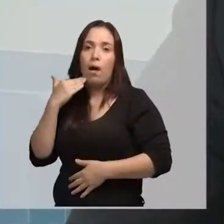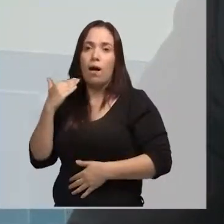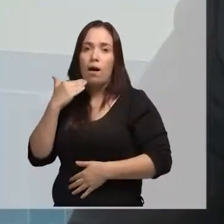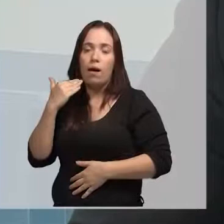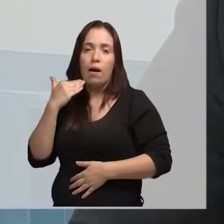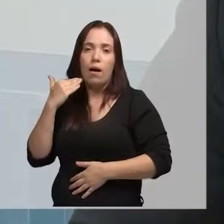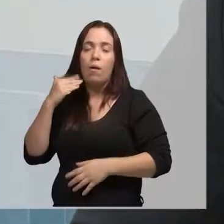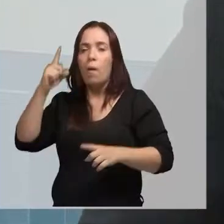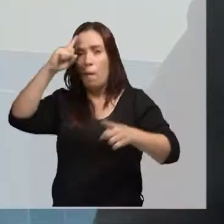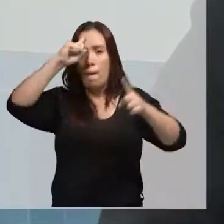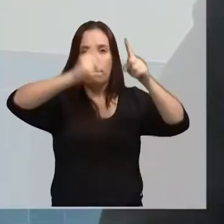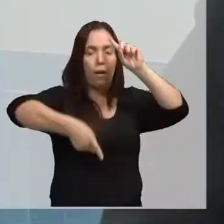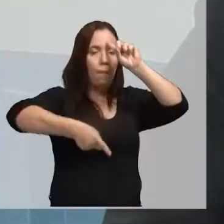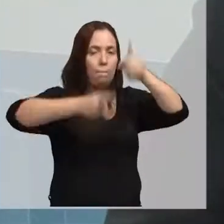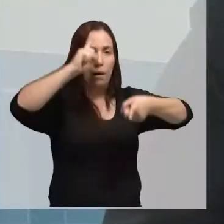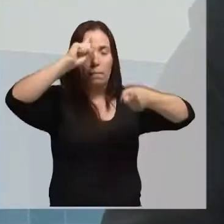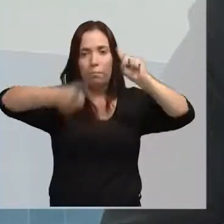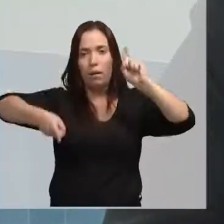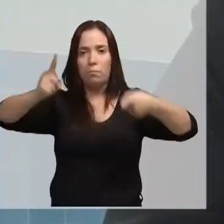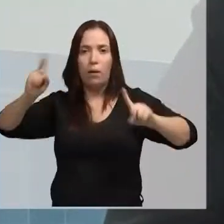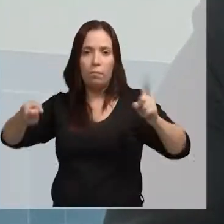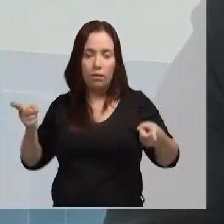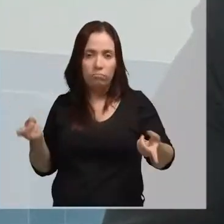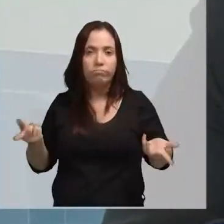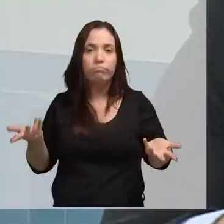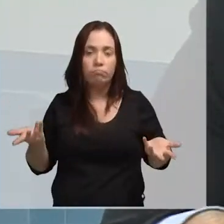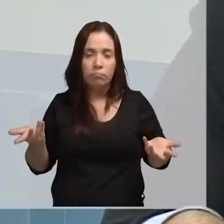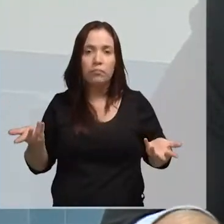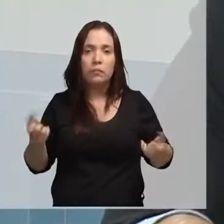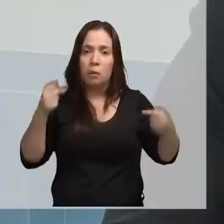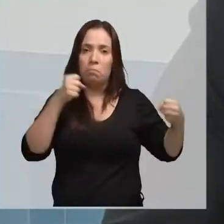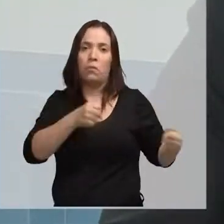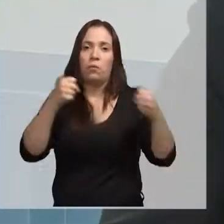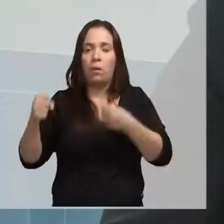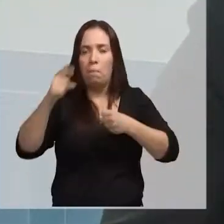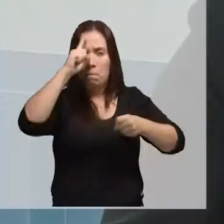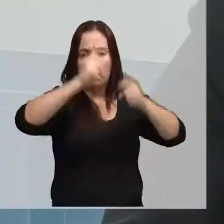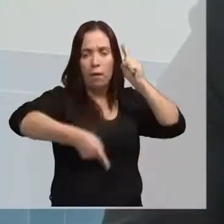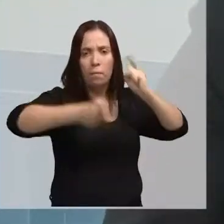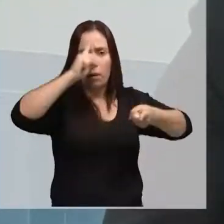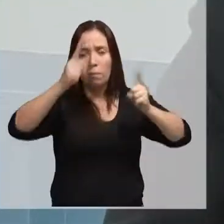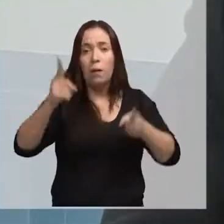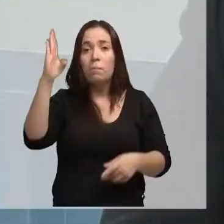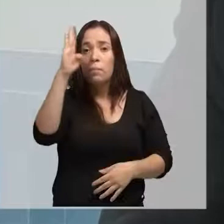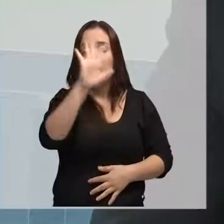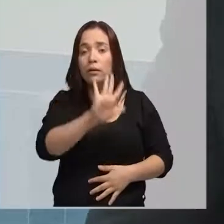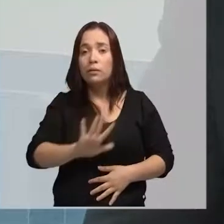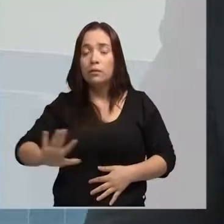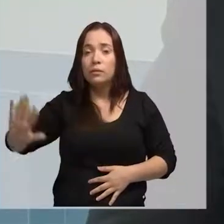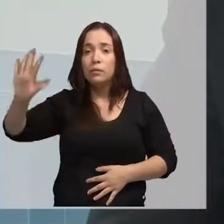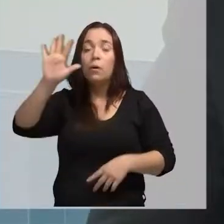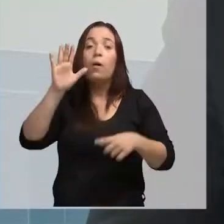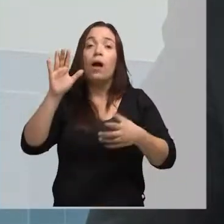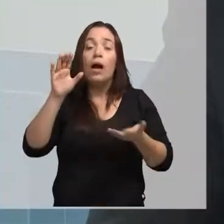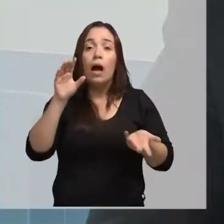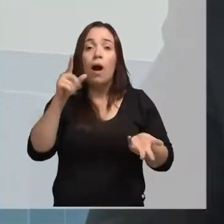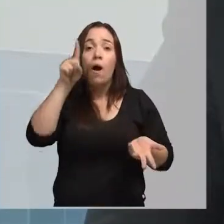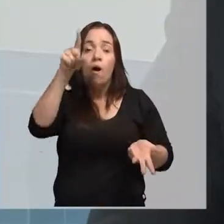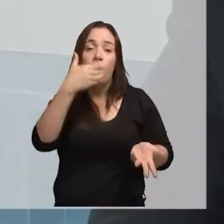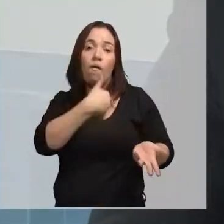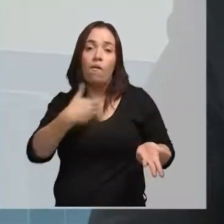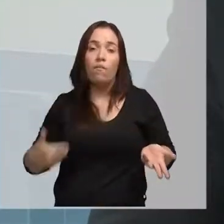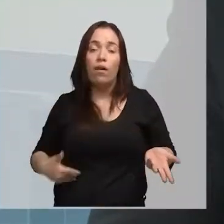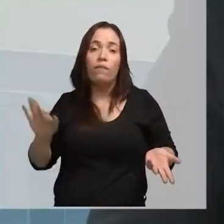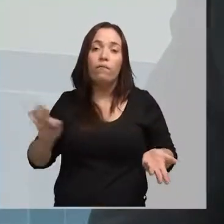o sistema financeiro nacional ele só existe, só faz essa espoliação do cidadão brasileiro porque o governo permite.